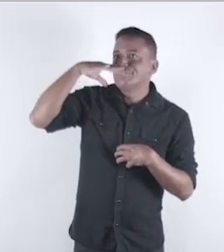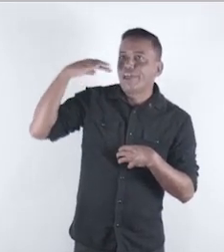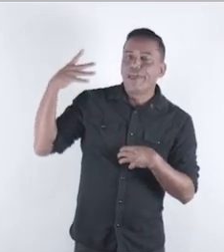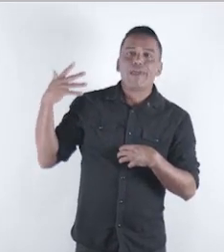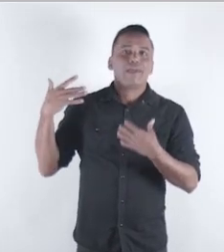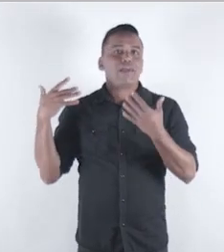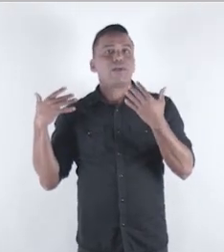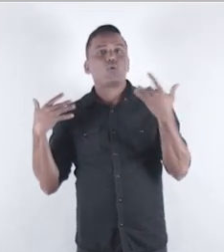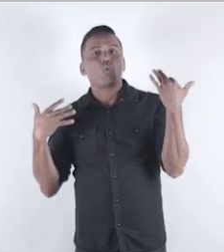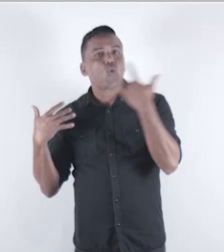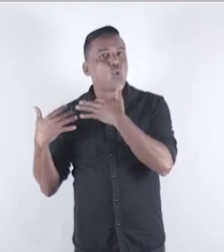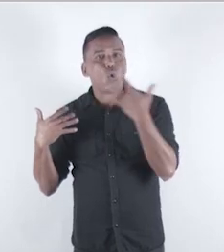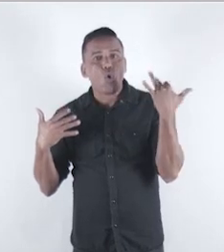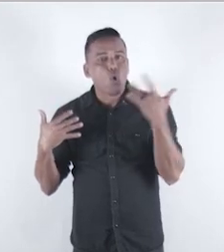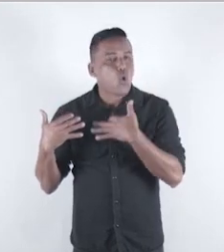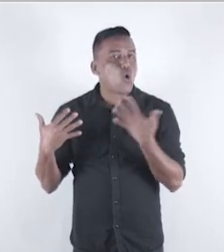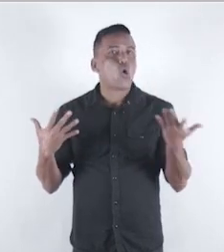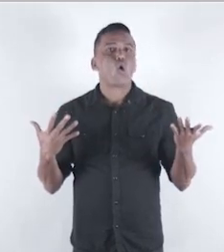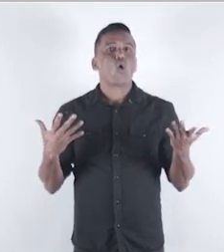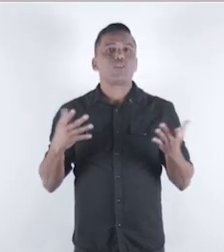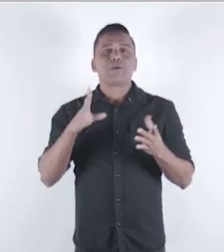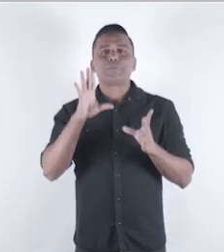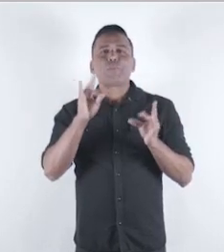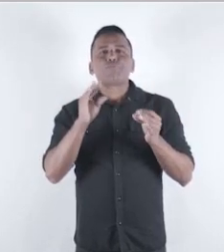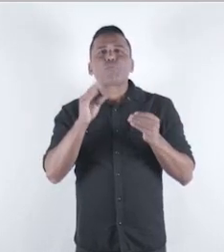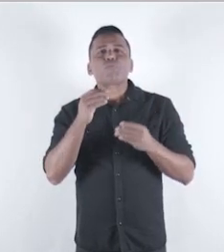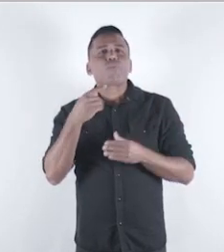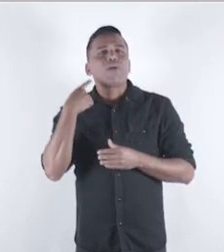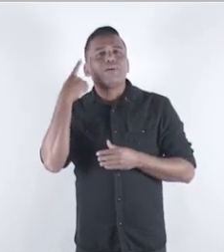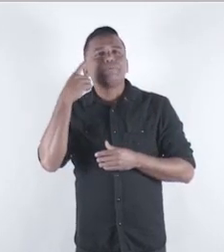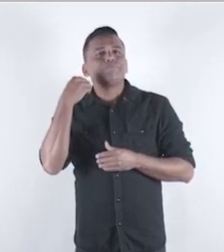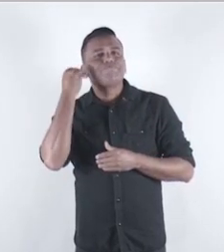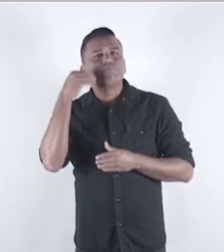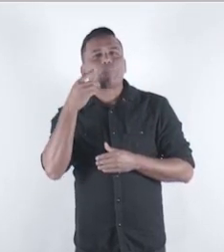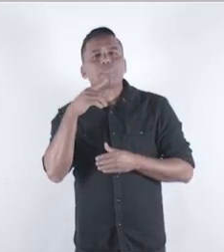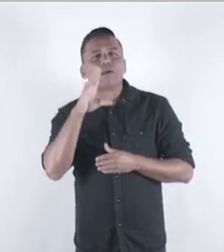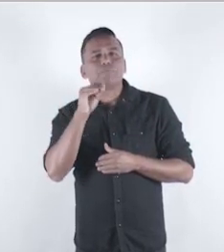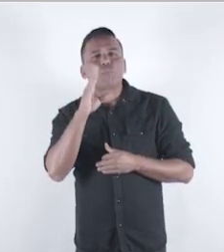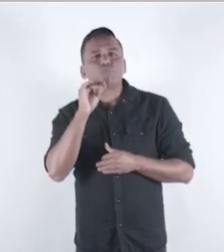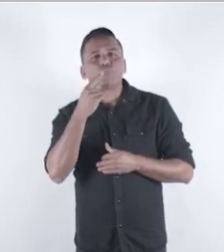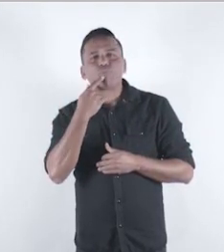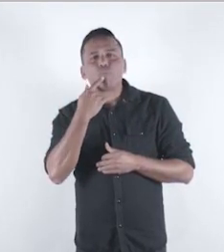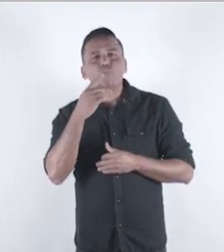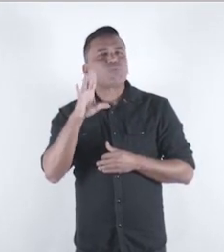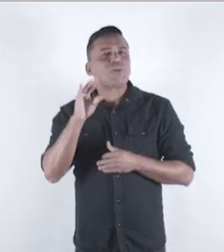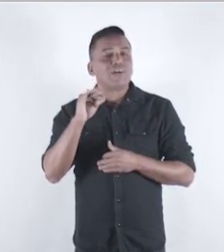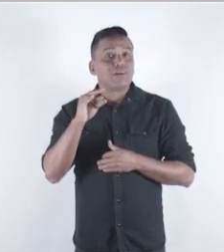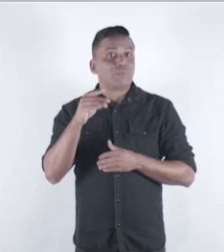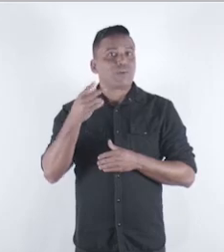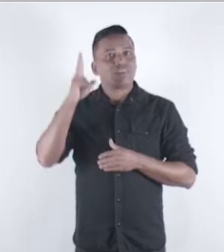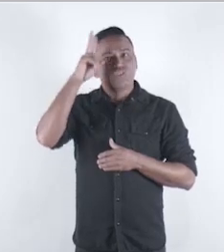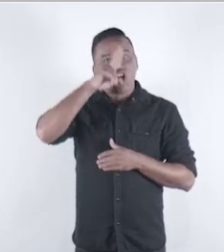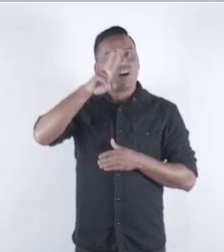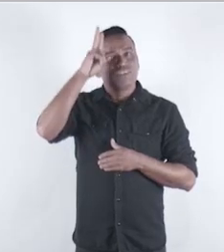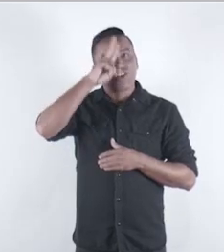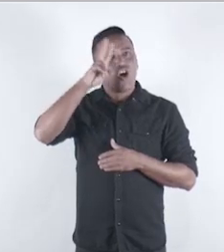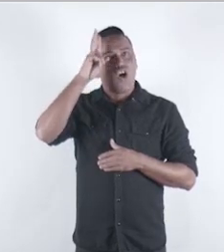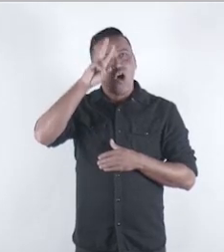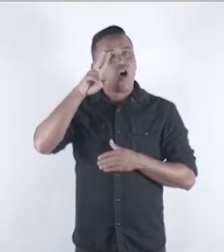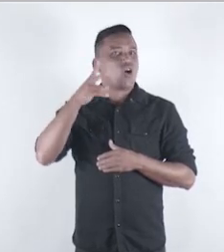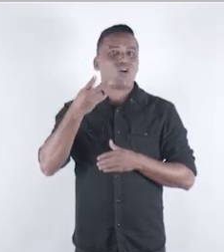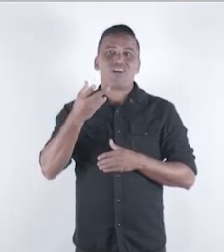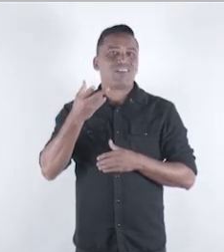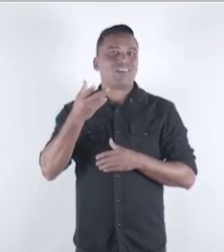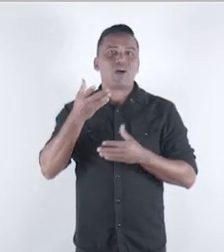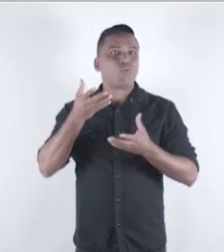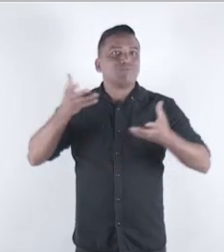as cores e principalmente sobre o paladar, que eu percebia como um sentido menos explorado nas histórias que a gente lia.